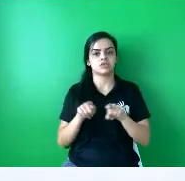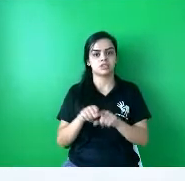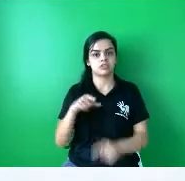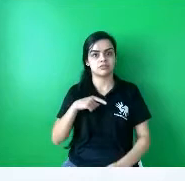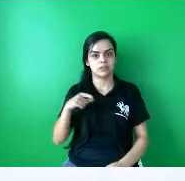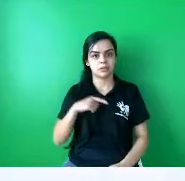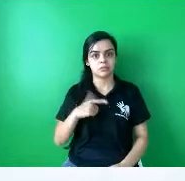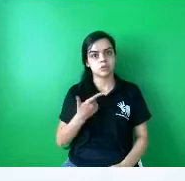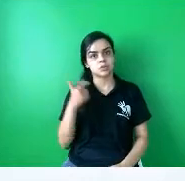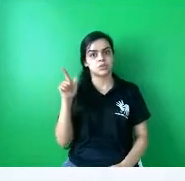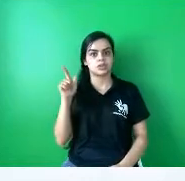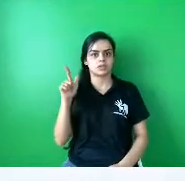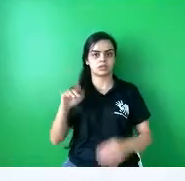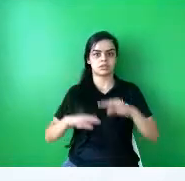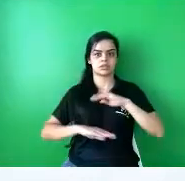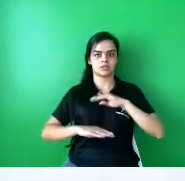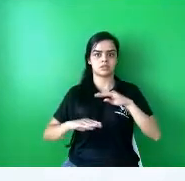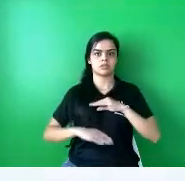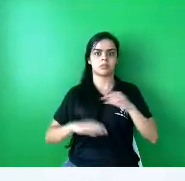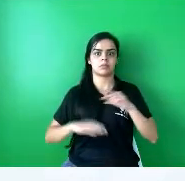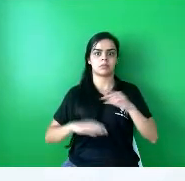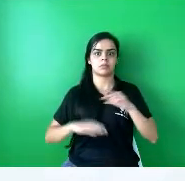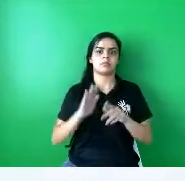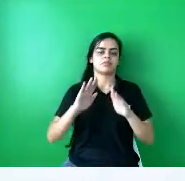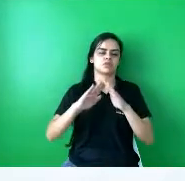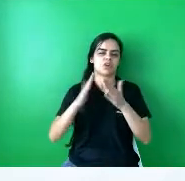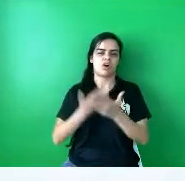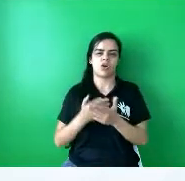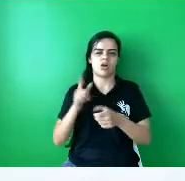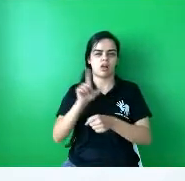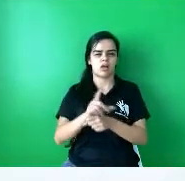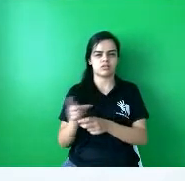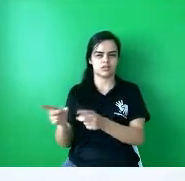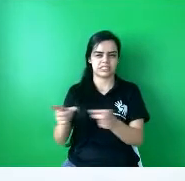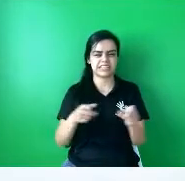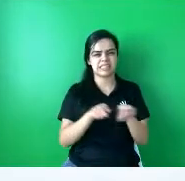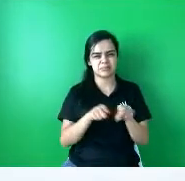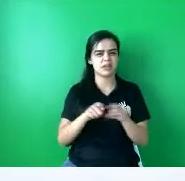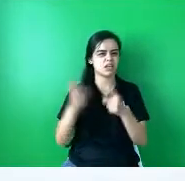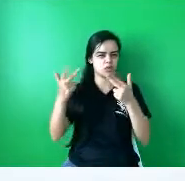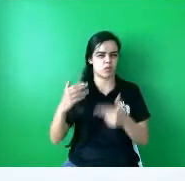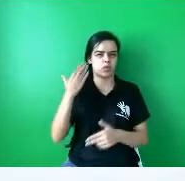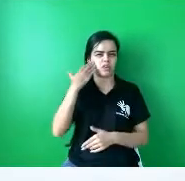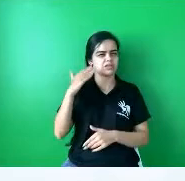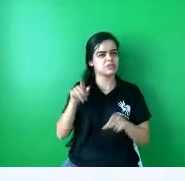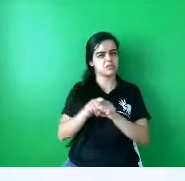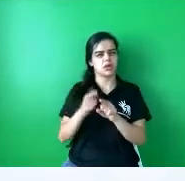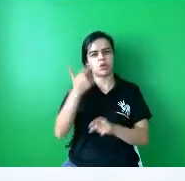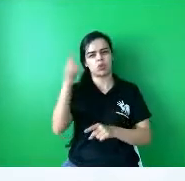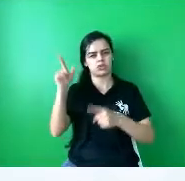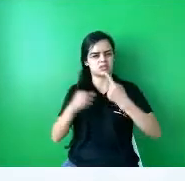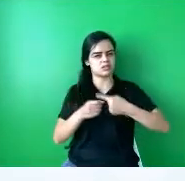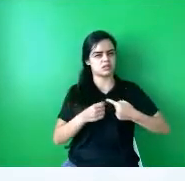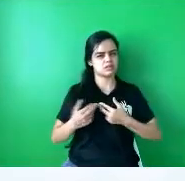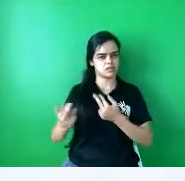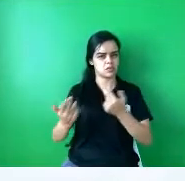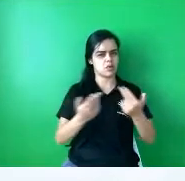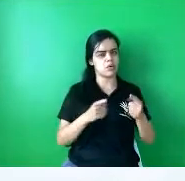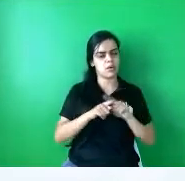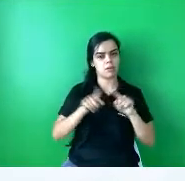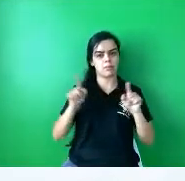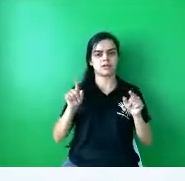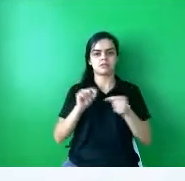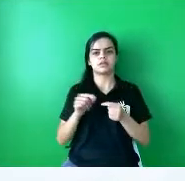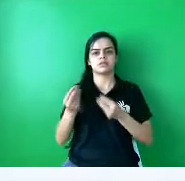sobre a situação de comércio, escolas, como Curitiba também teve, e os outros municípios também. Foram feitas